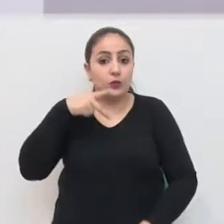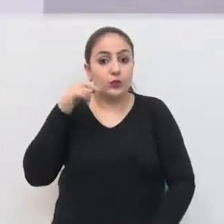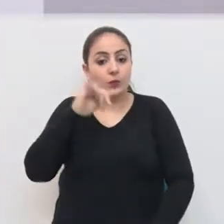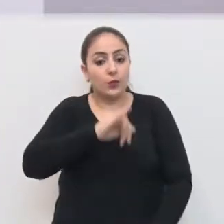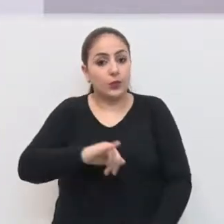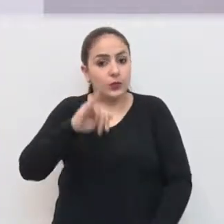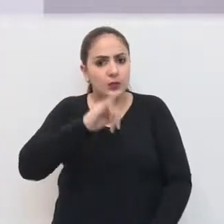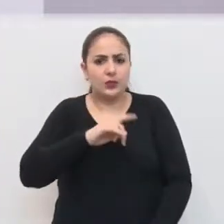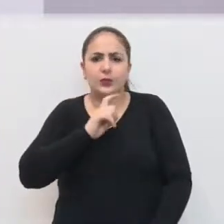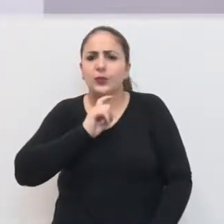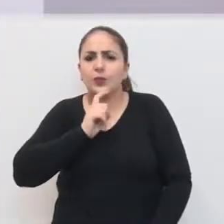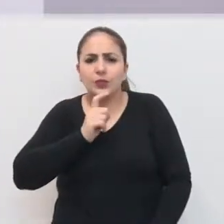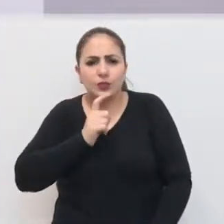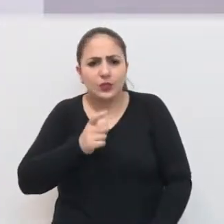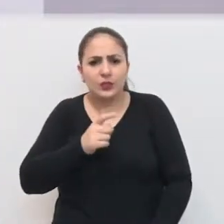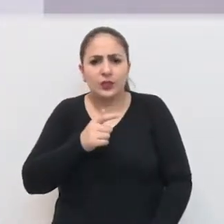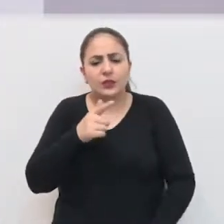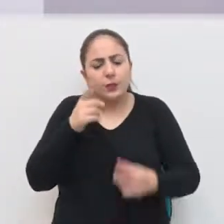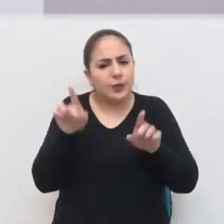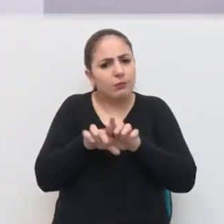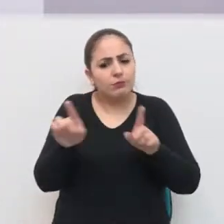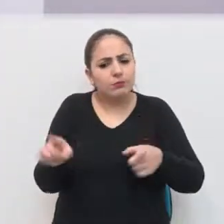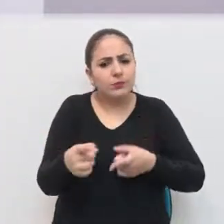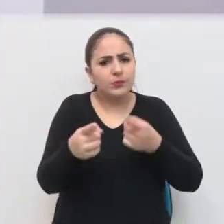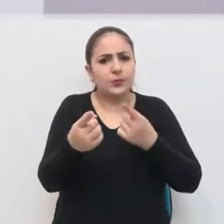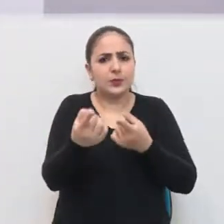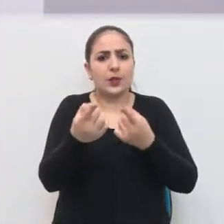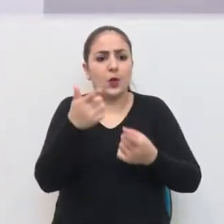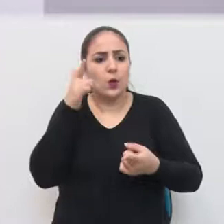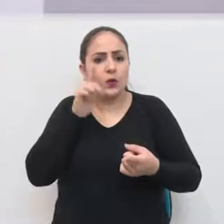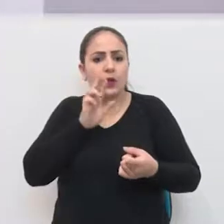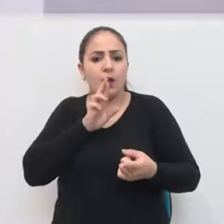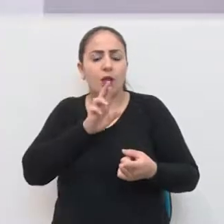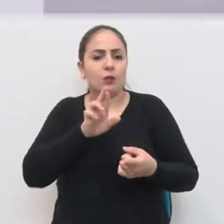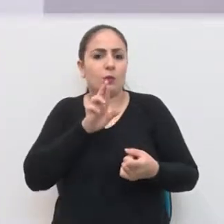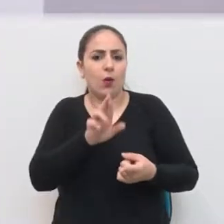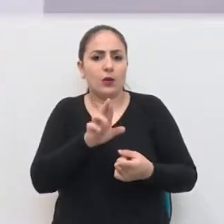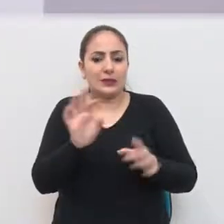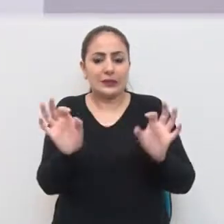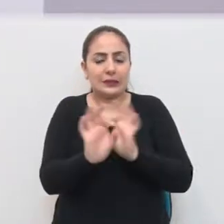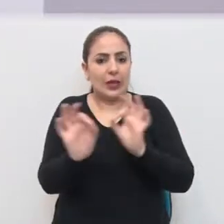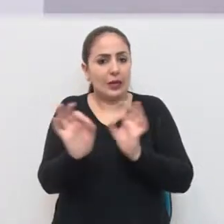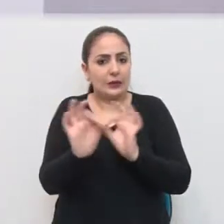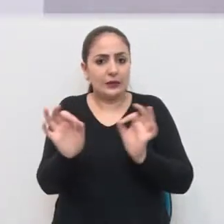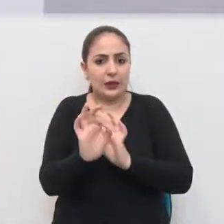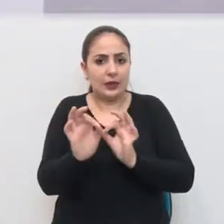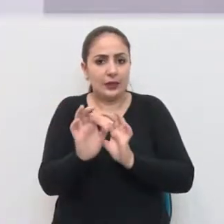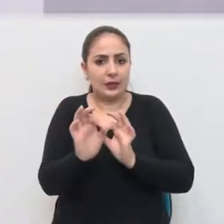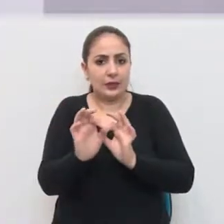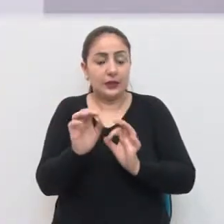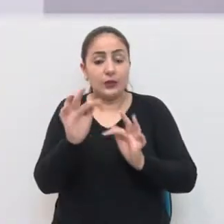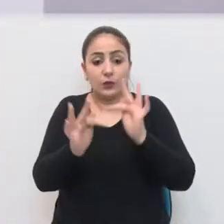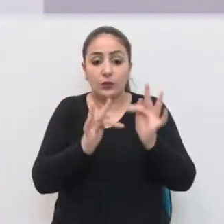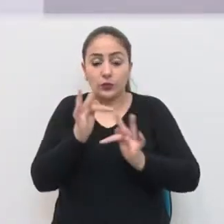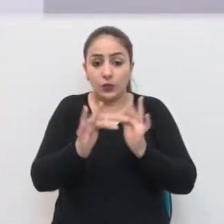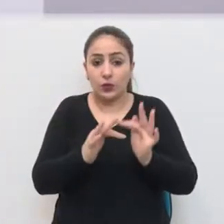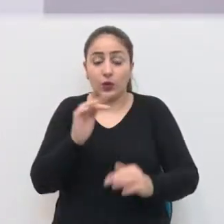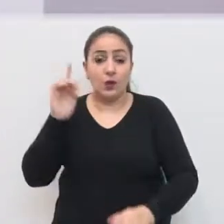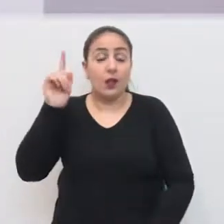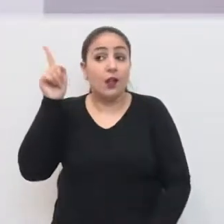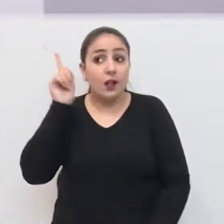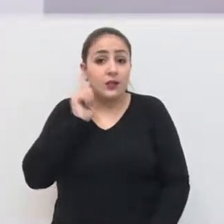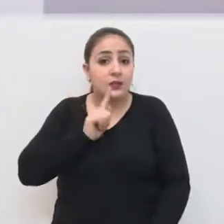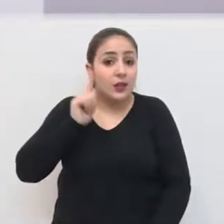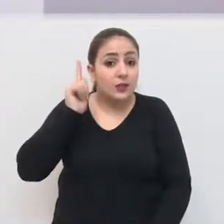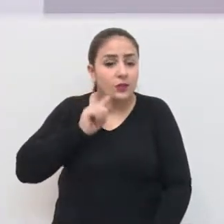oportuno salientar, não existe, de fato, e até provocaria os telespectadores a me darem uma resposta em contrário, nenhum presidencialismo no mundo que funcione. Mesmo os